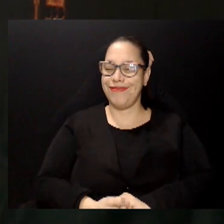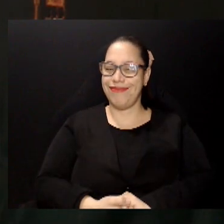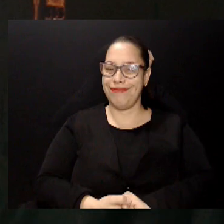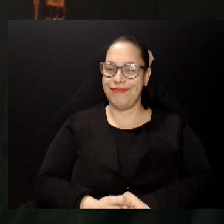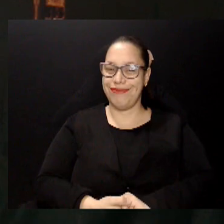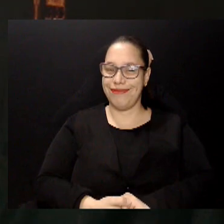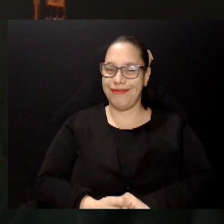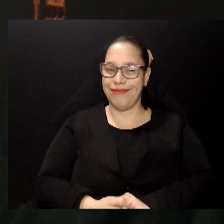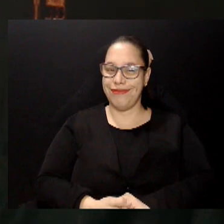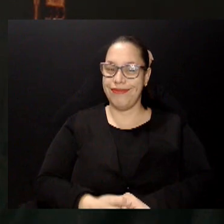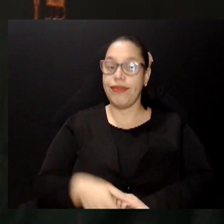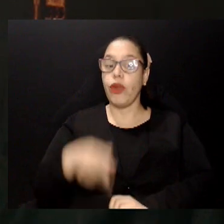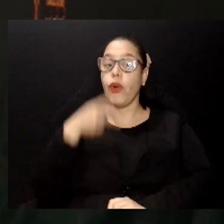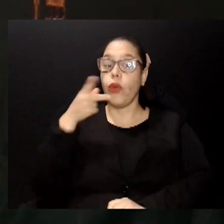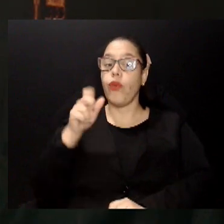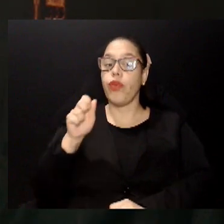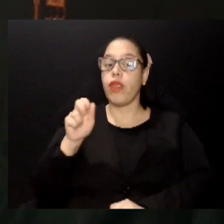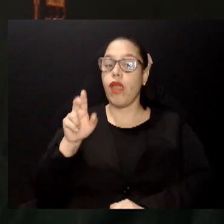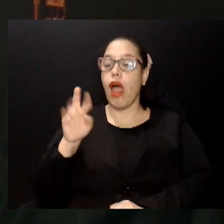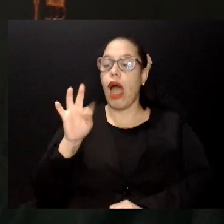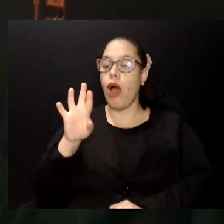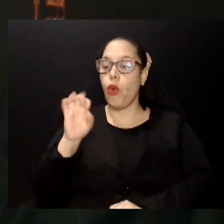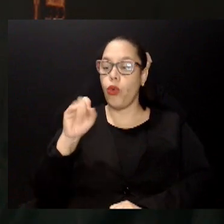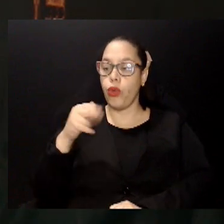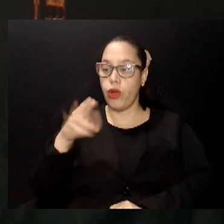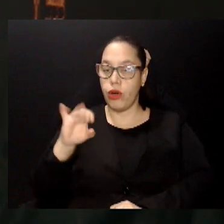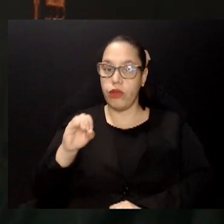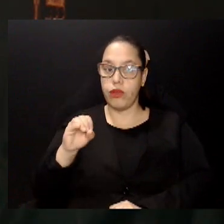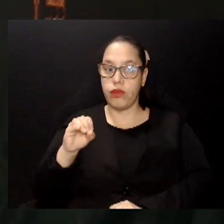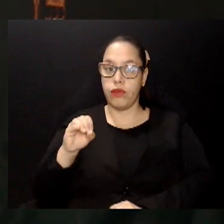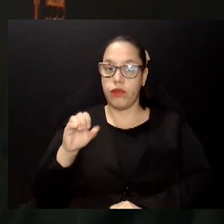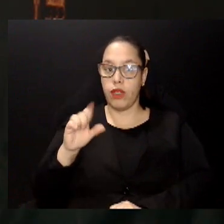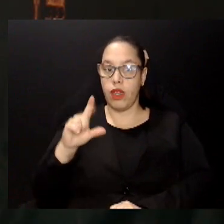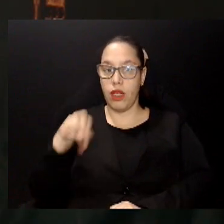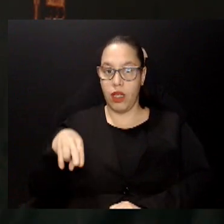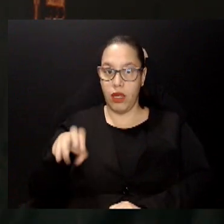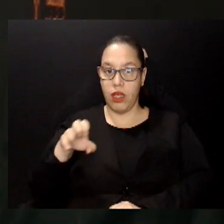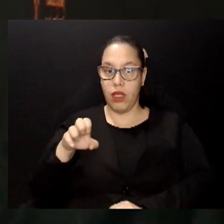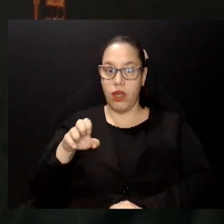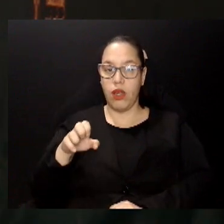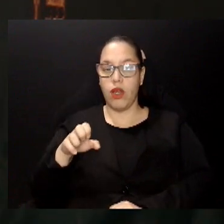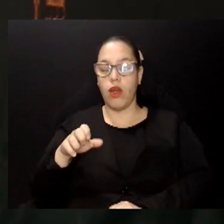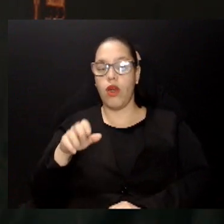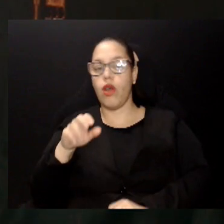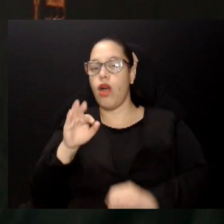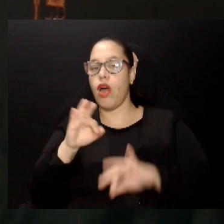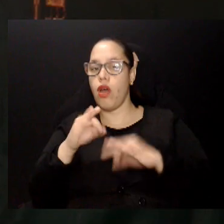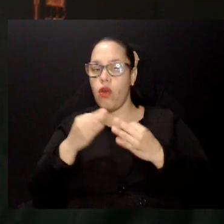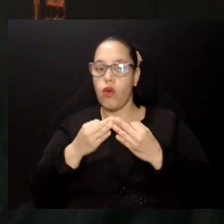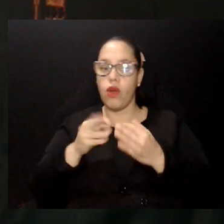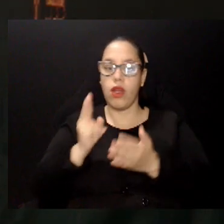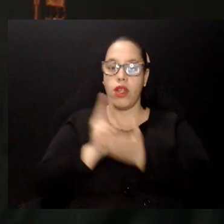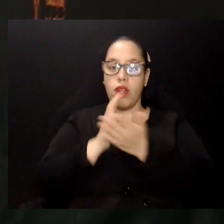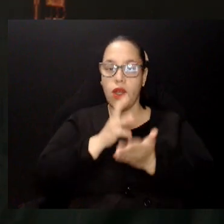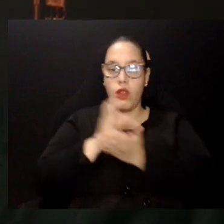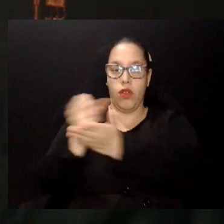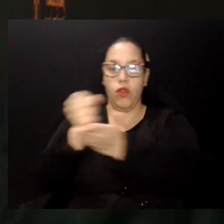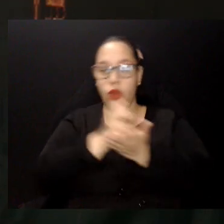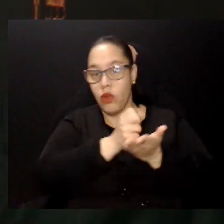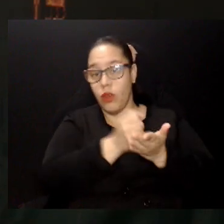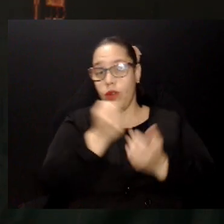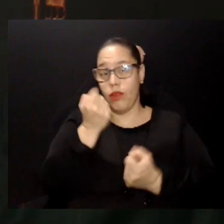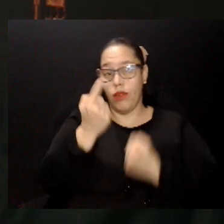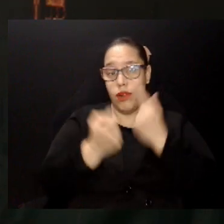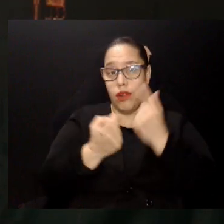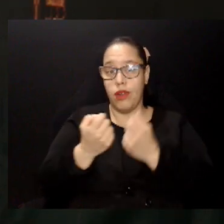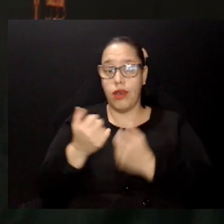falando de autoanulação. Aline Rocha, do Guanabara. O parente que está sempre pronto para socorrer os outros raramente recebe uma